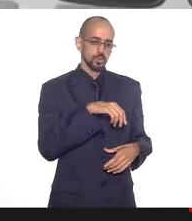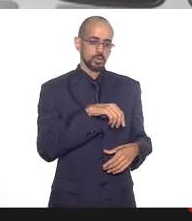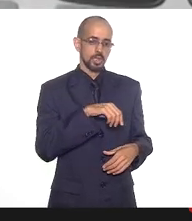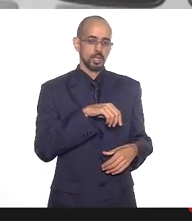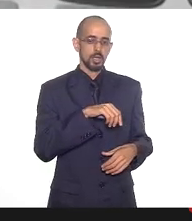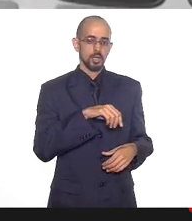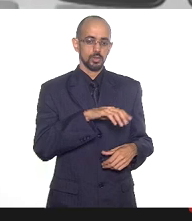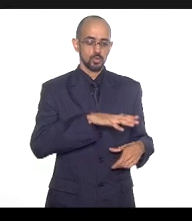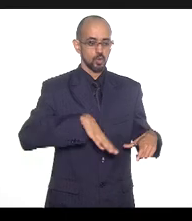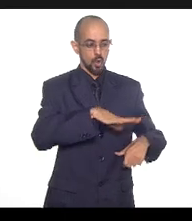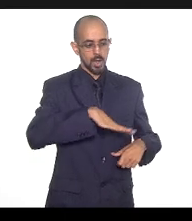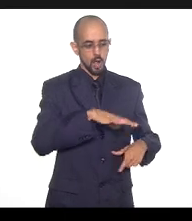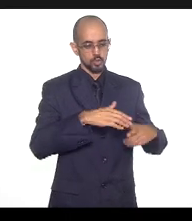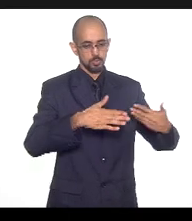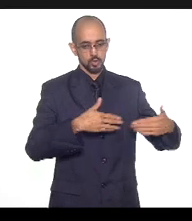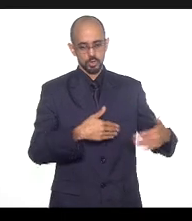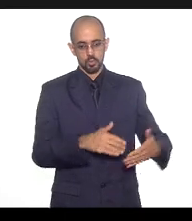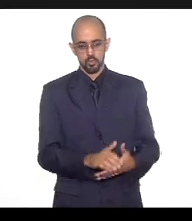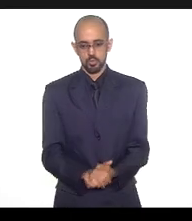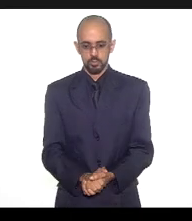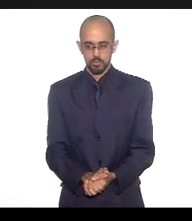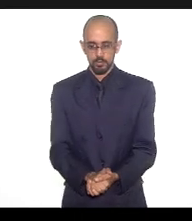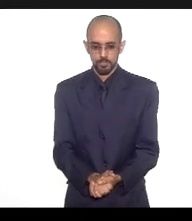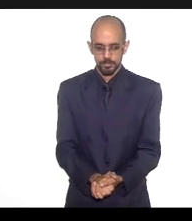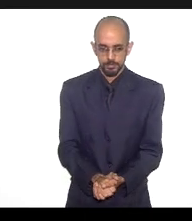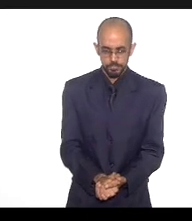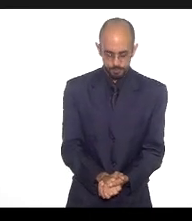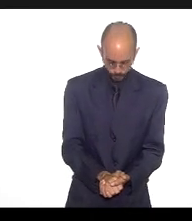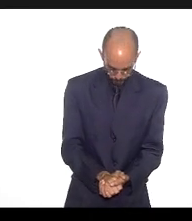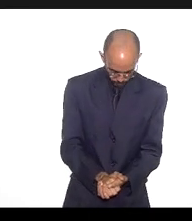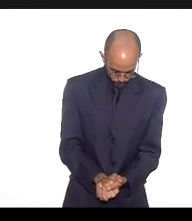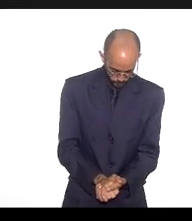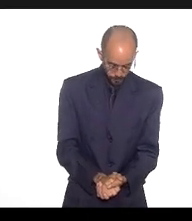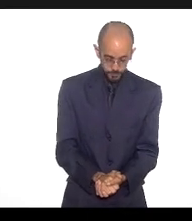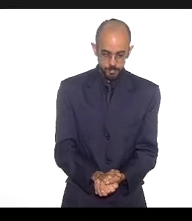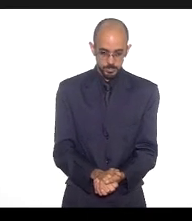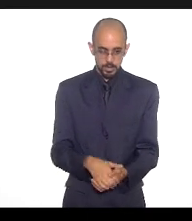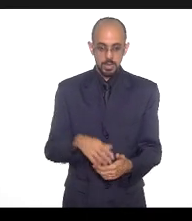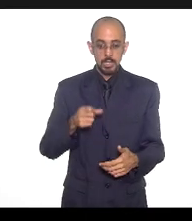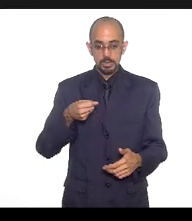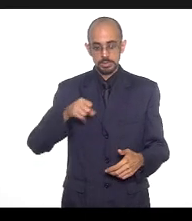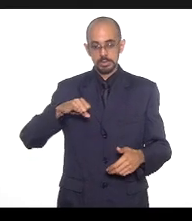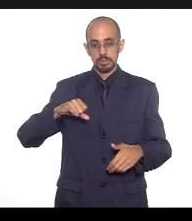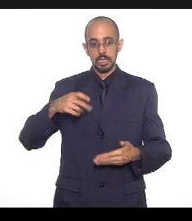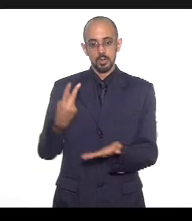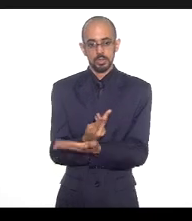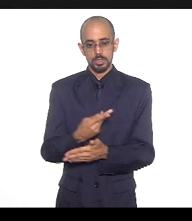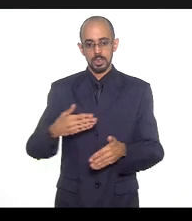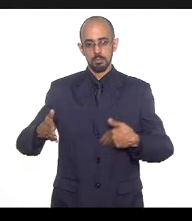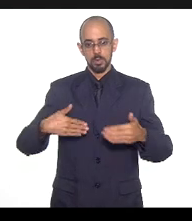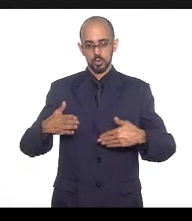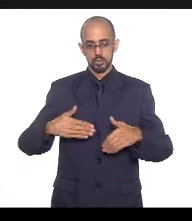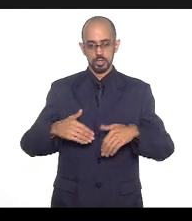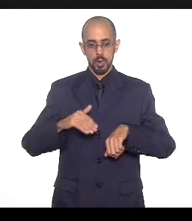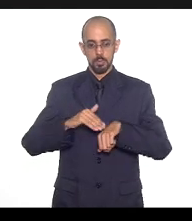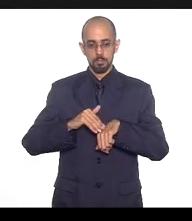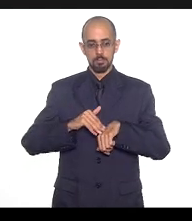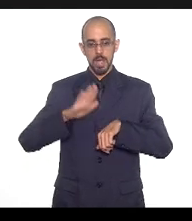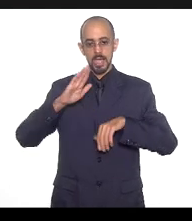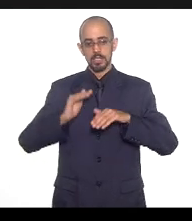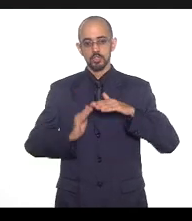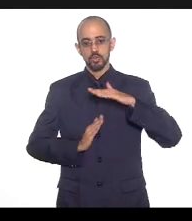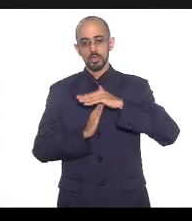concessão. O doutor Gadelha está dizendo se houver a gatilha, se houver a produção acima do limite mínimo